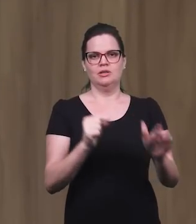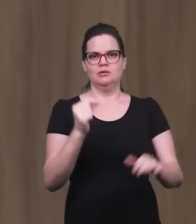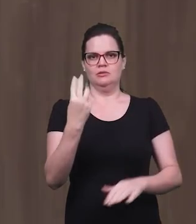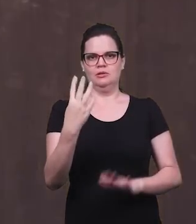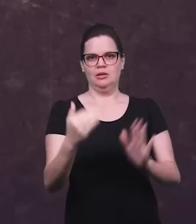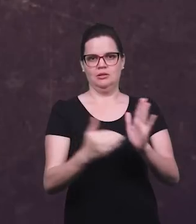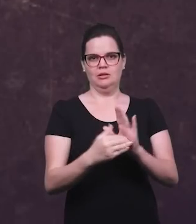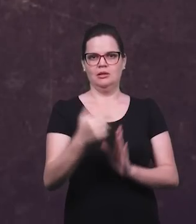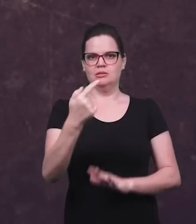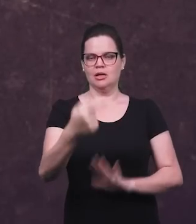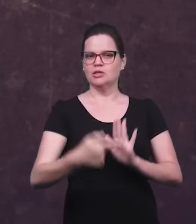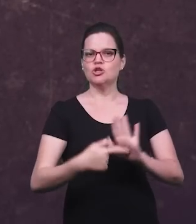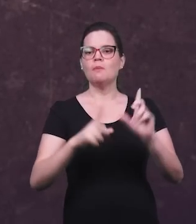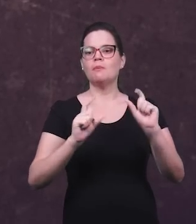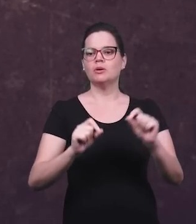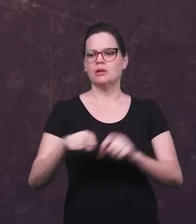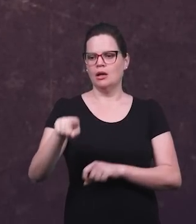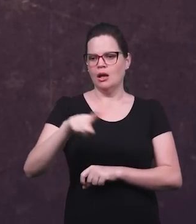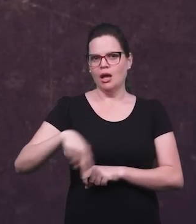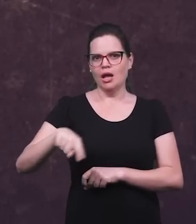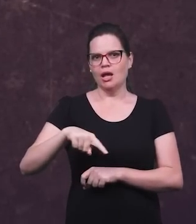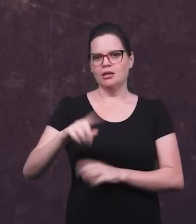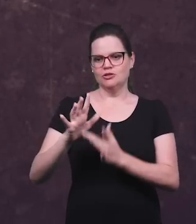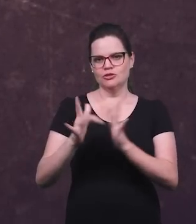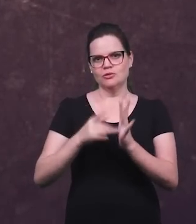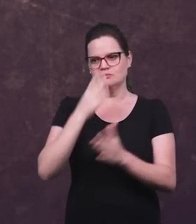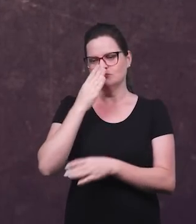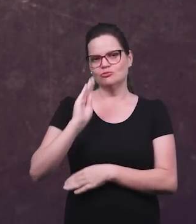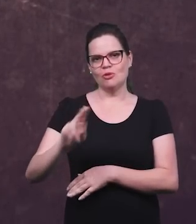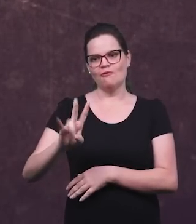fala ele seria desprezado, mais